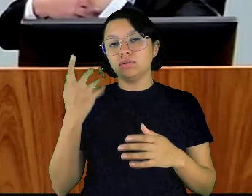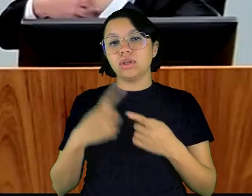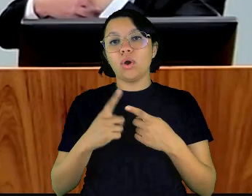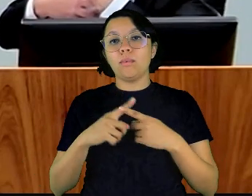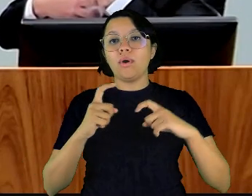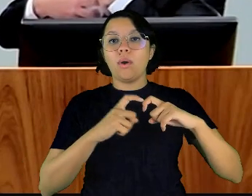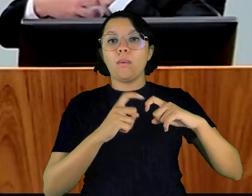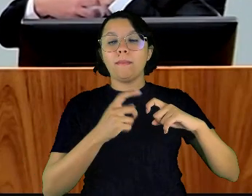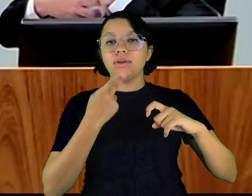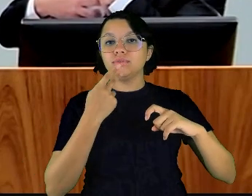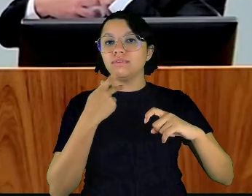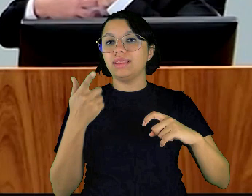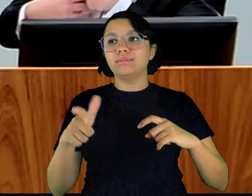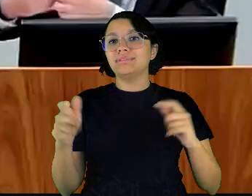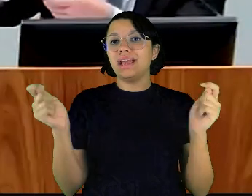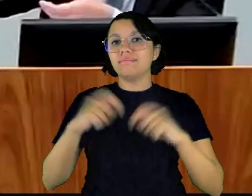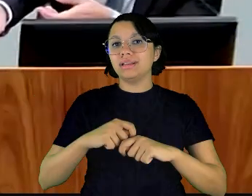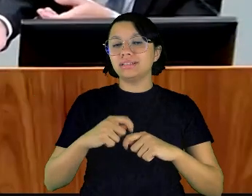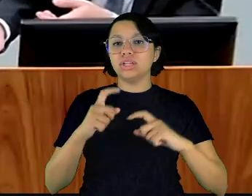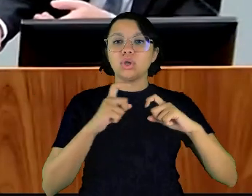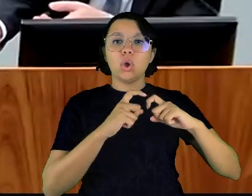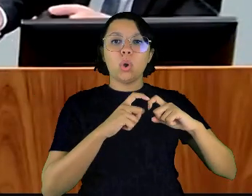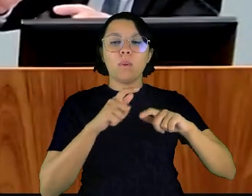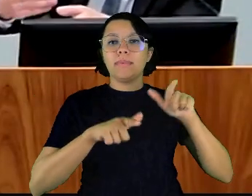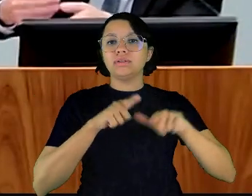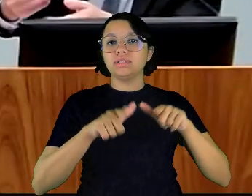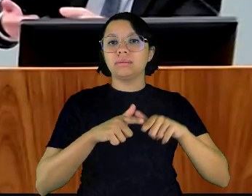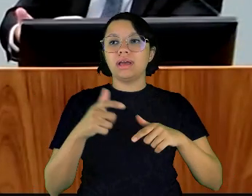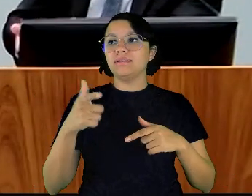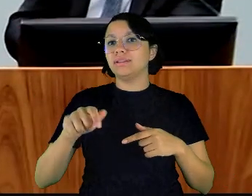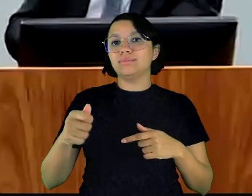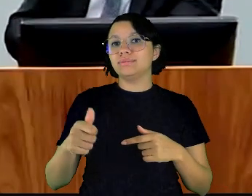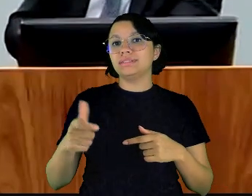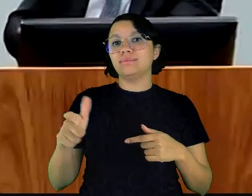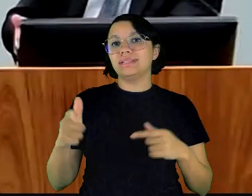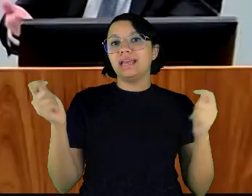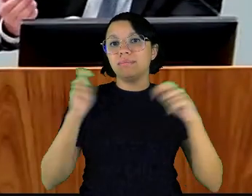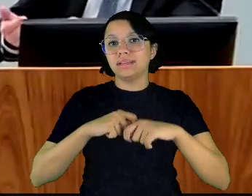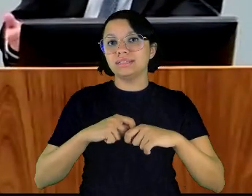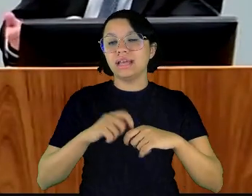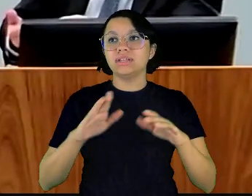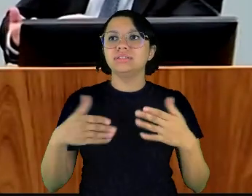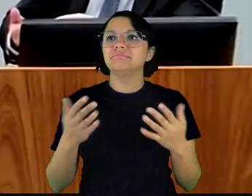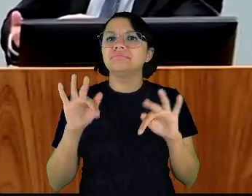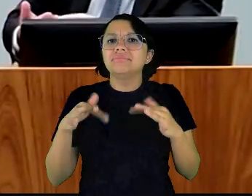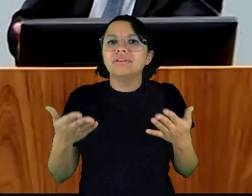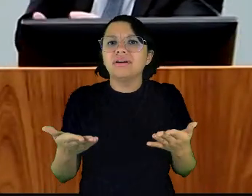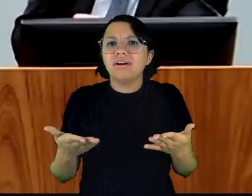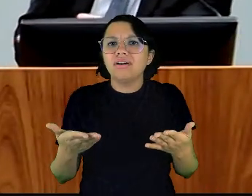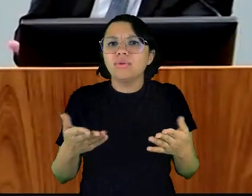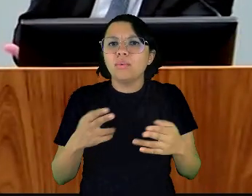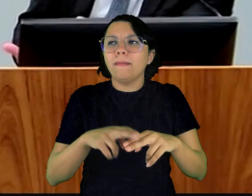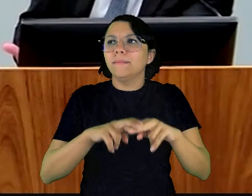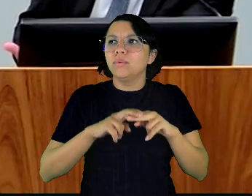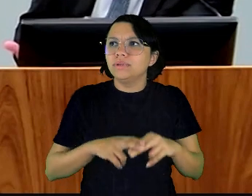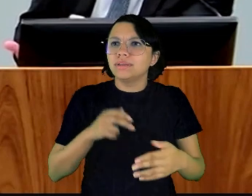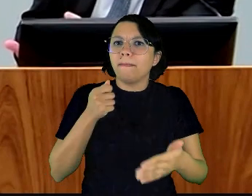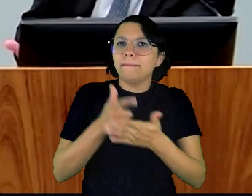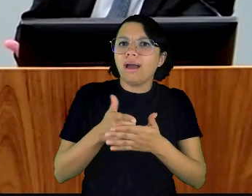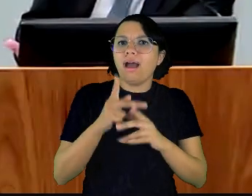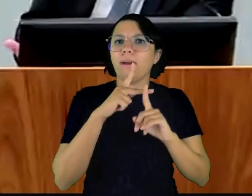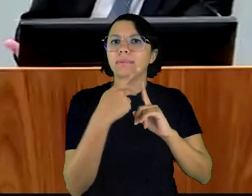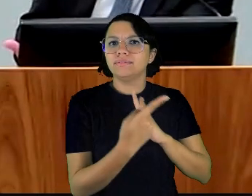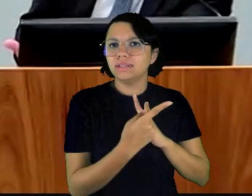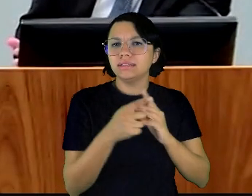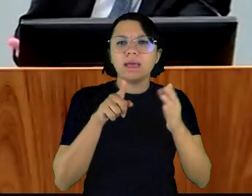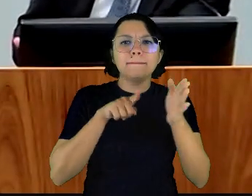médico dele atesta que ele está incapaz, o médico do trabalho fala que ele está incapaz. Afinal de contas, não é para isso que a gente paga a previdência? É a pergunta